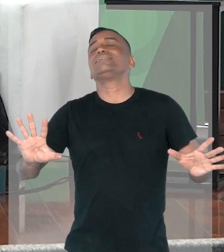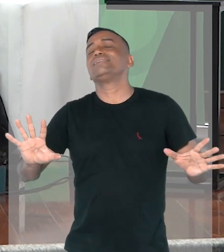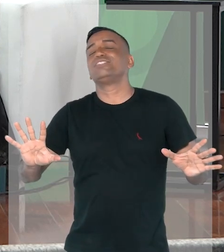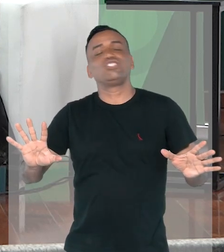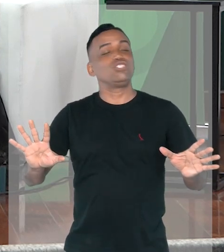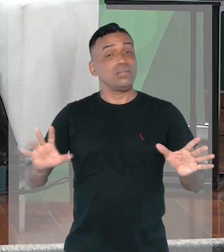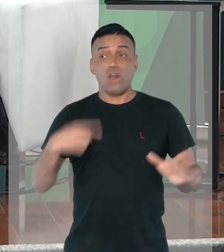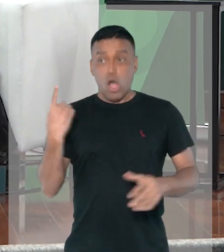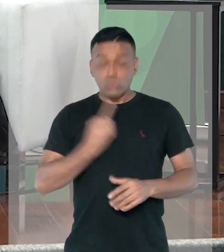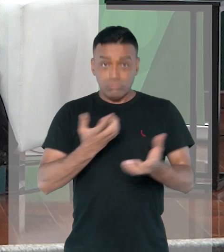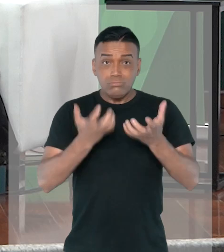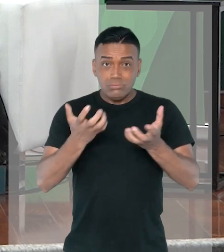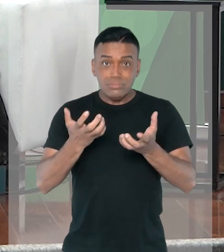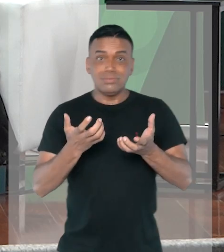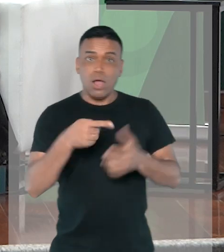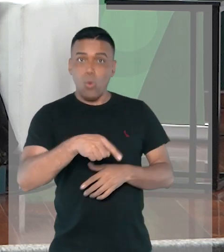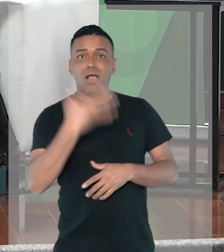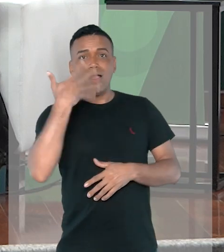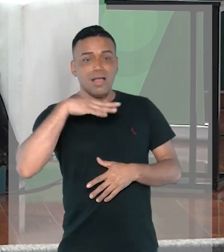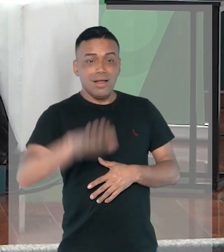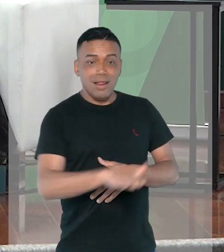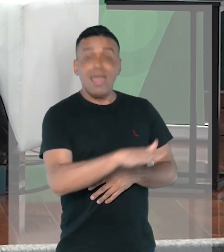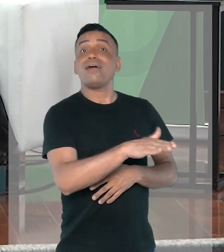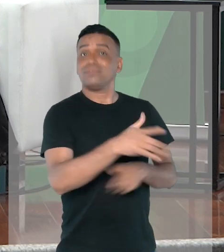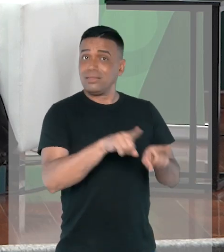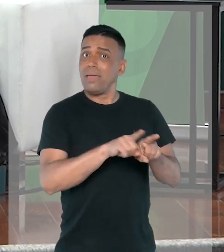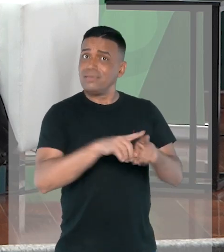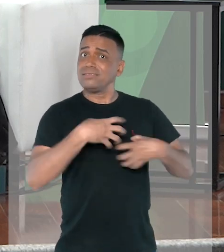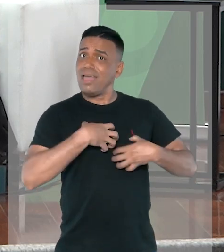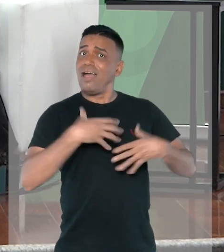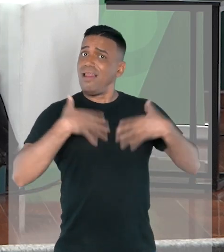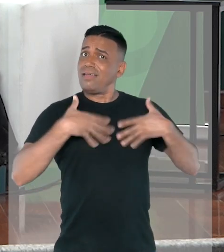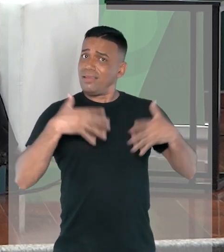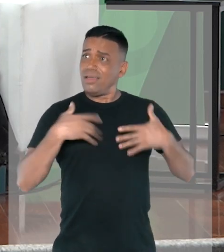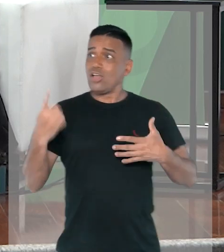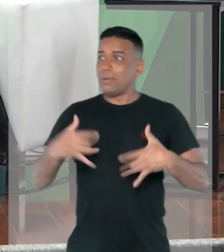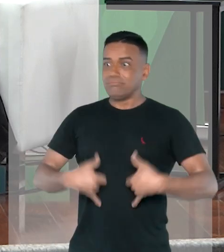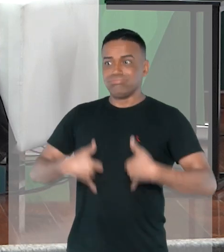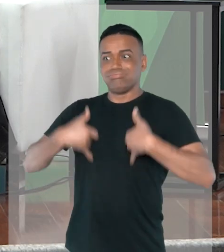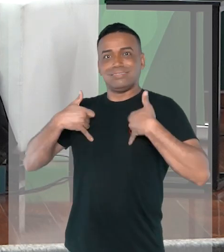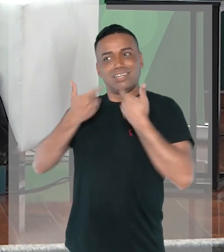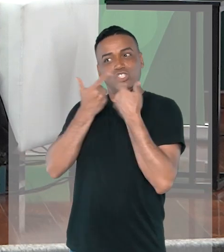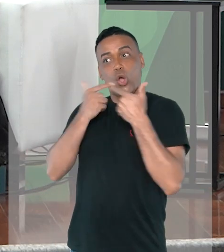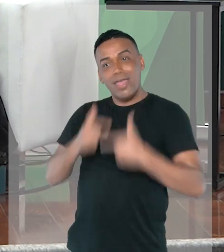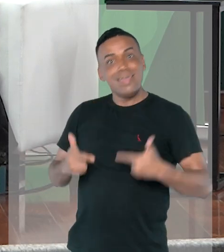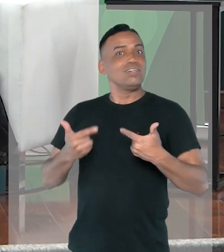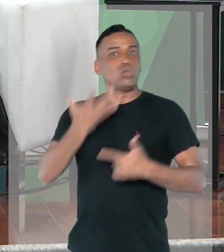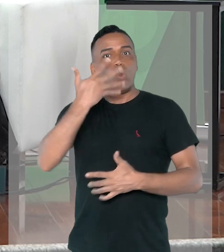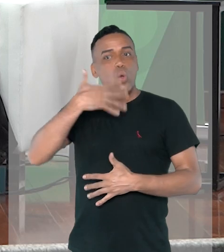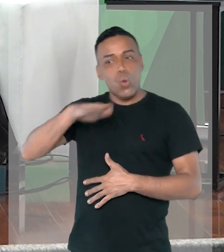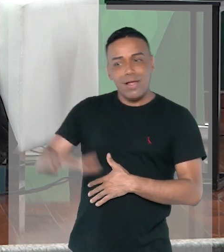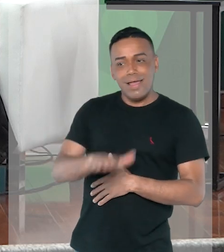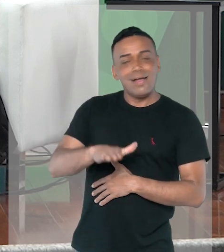liberdade não faz bem para nós, então a liberdade não nos dá alegria, não nos dá contentamento. O sorriso de uma criança